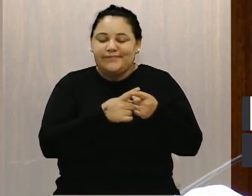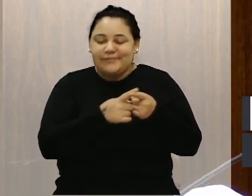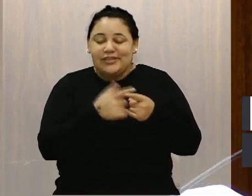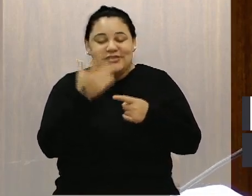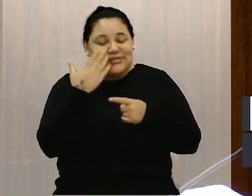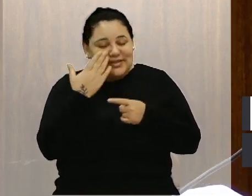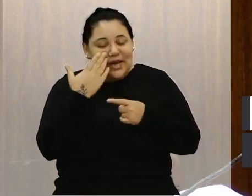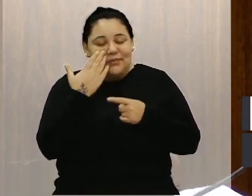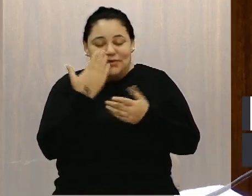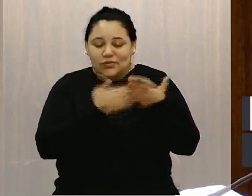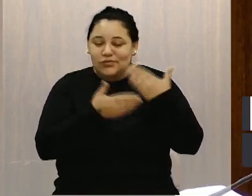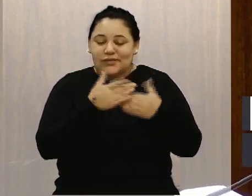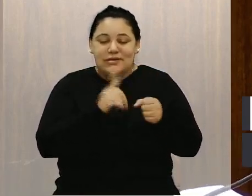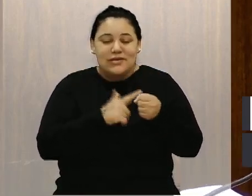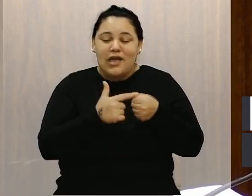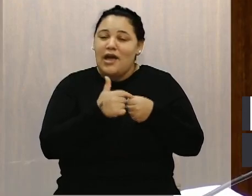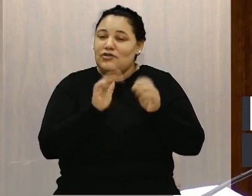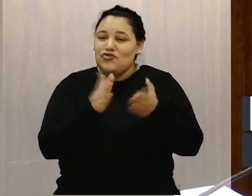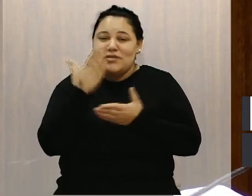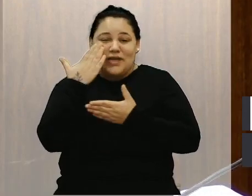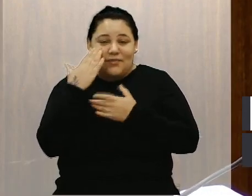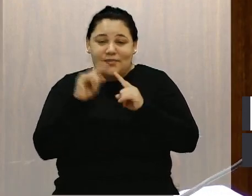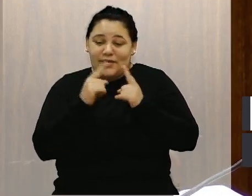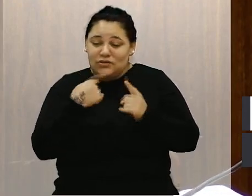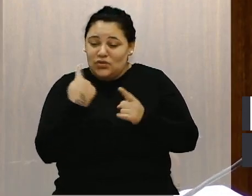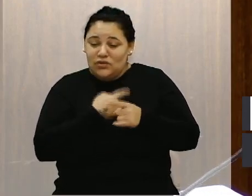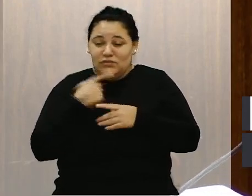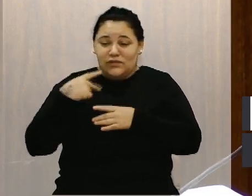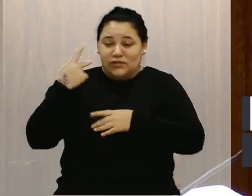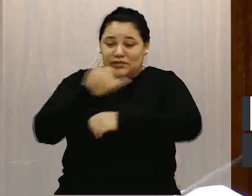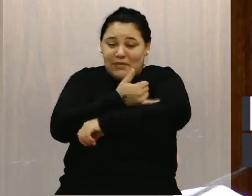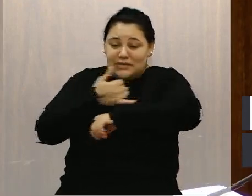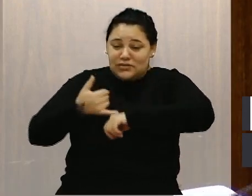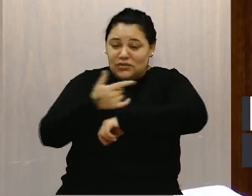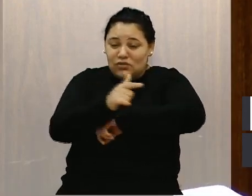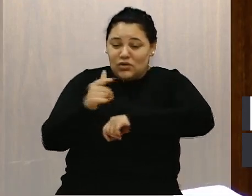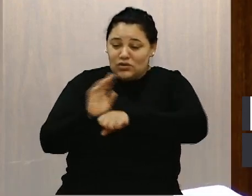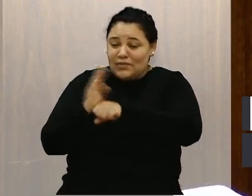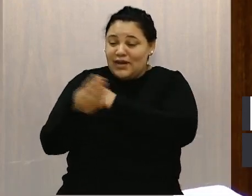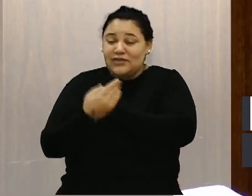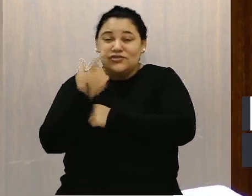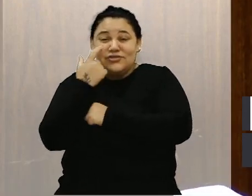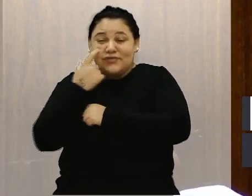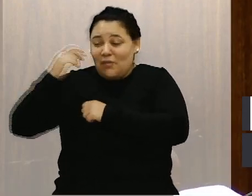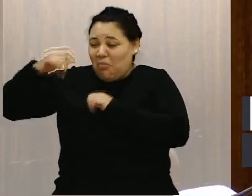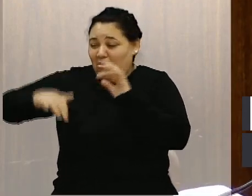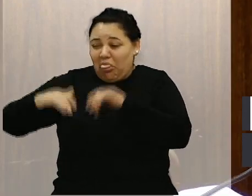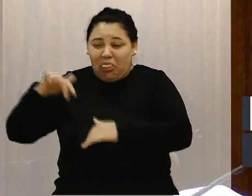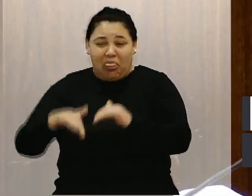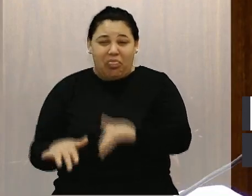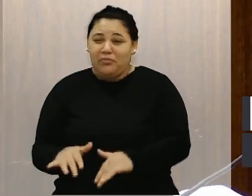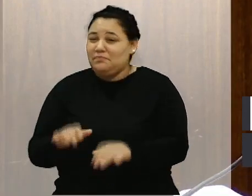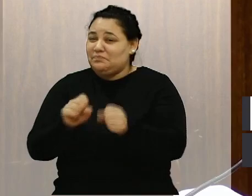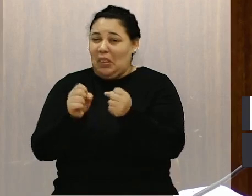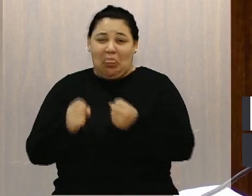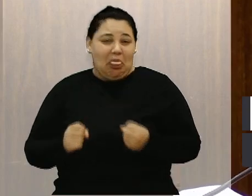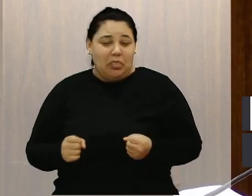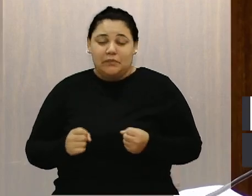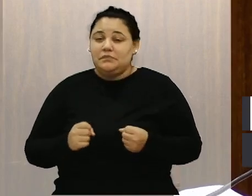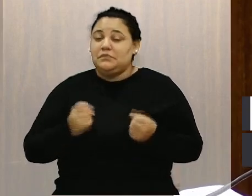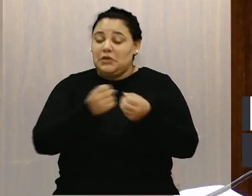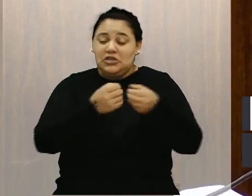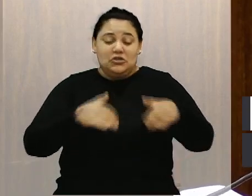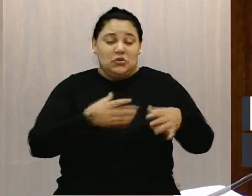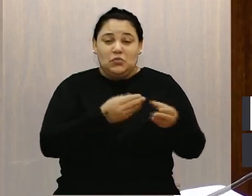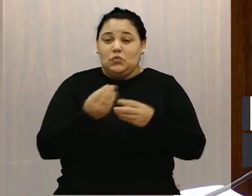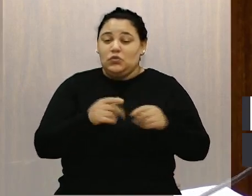que está andando por vários outros bairros, a gente vê que desbarrancou em muitos pontos de Caxias do Sul. Você trouxe exemplo do